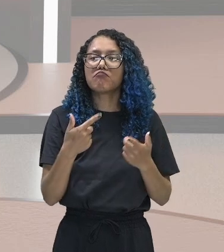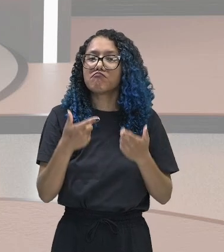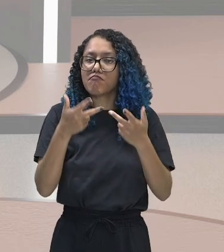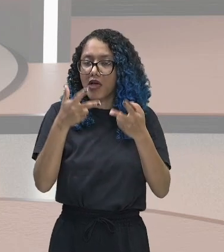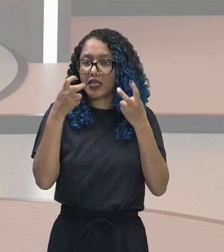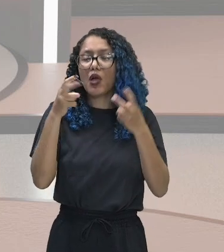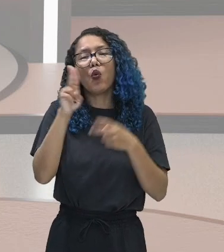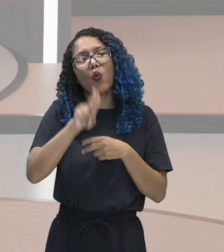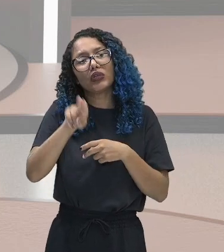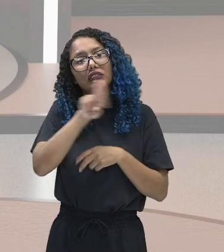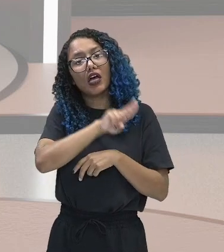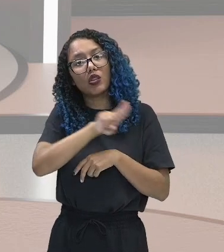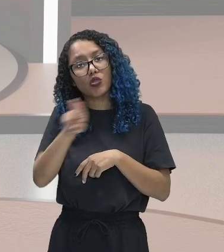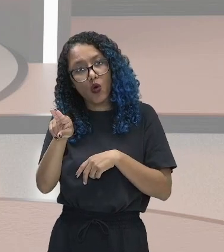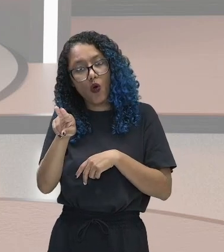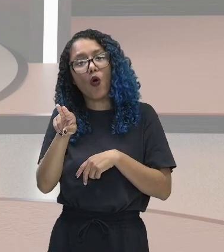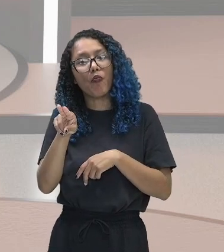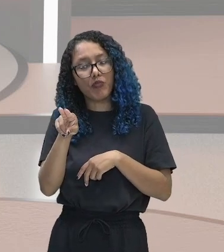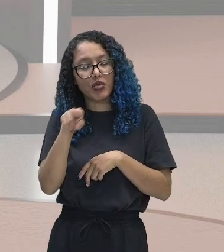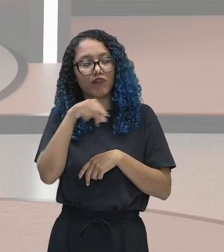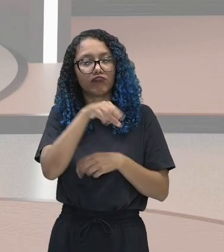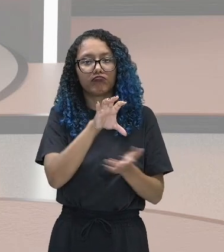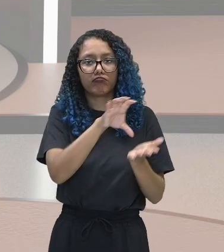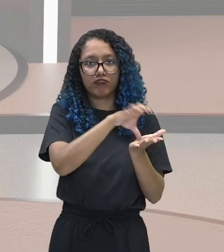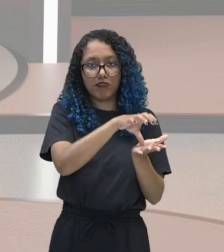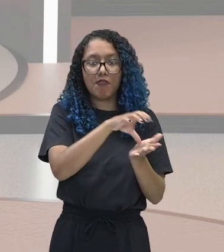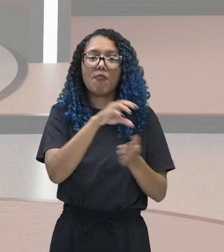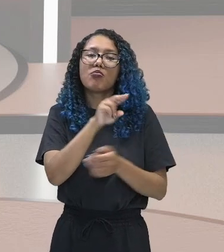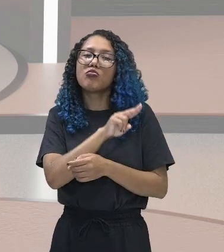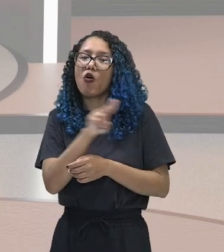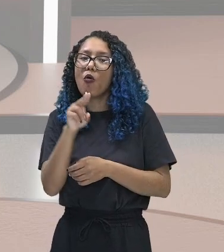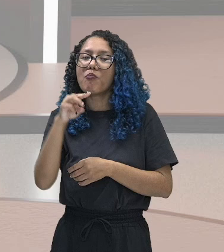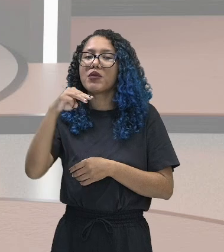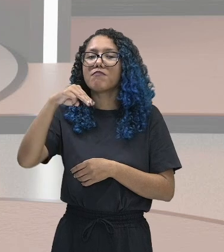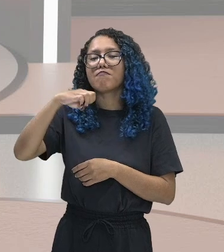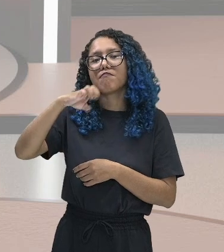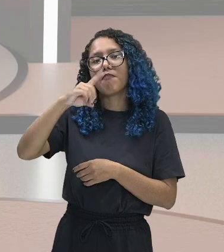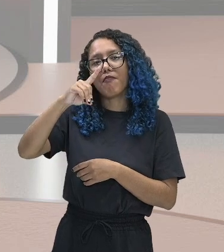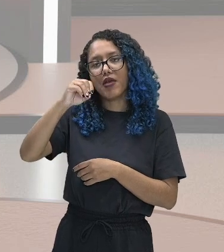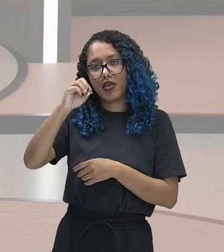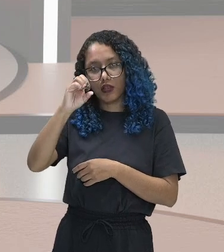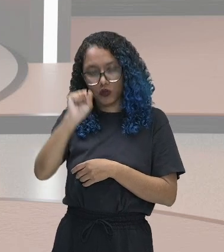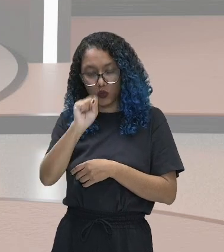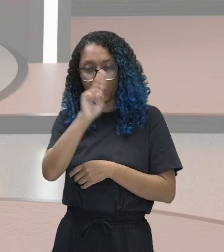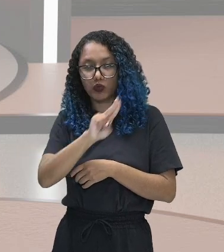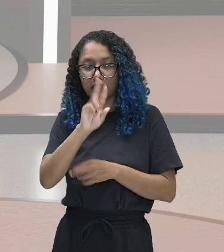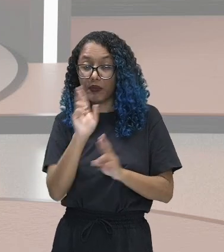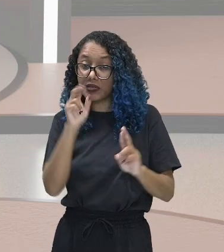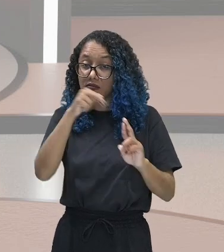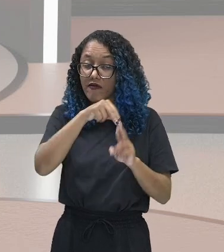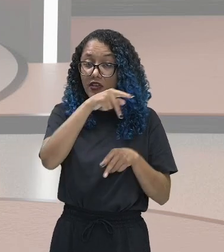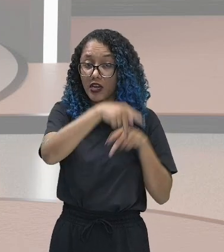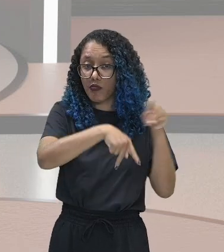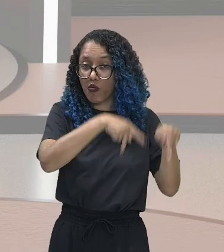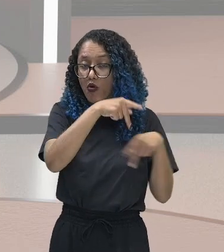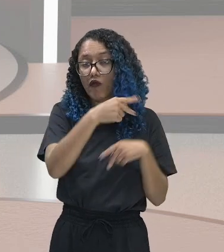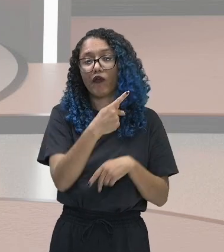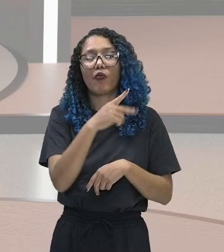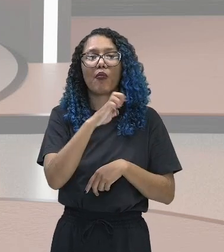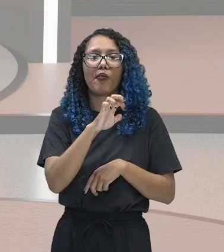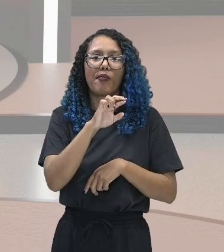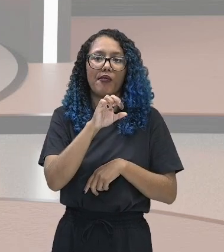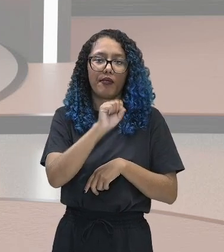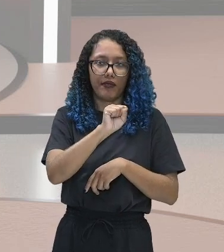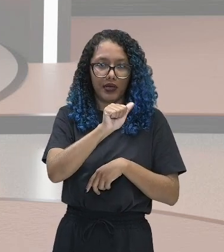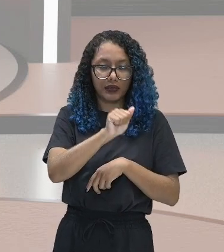então, né, os persas de medos. Então acompanha aqui comigo, olha só que, né, mapinha interessante.